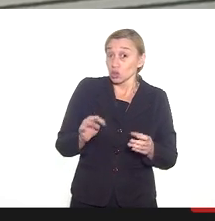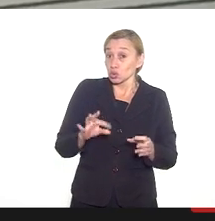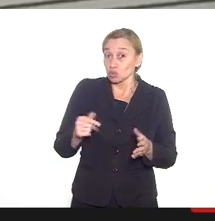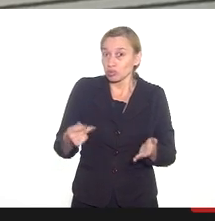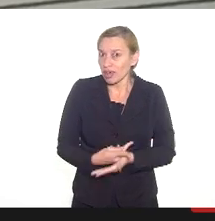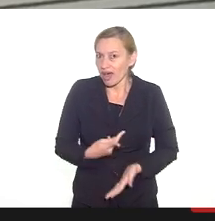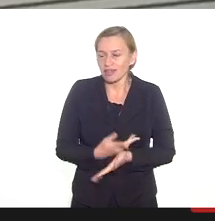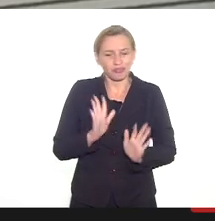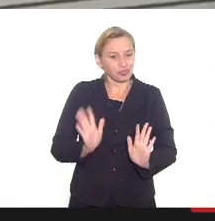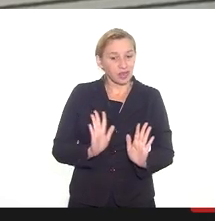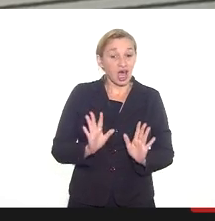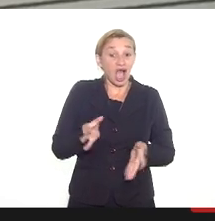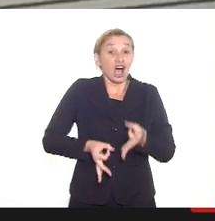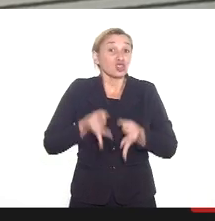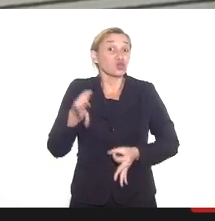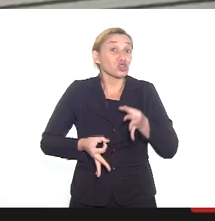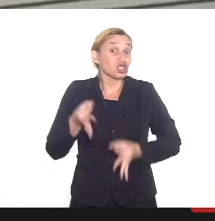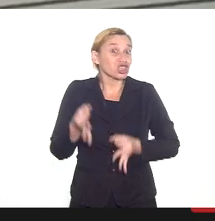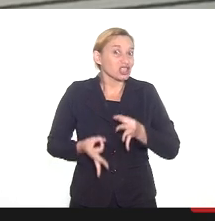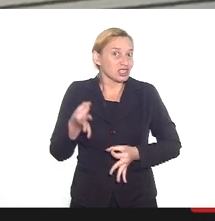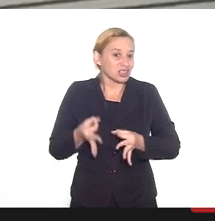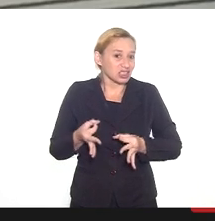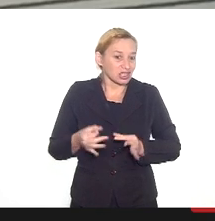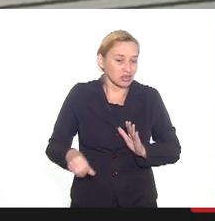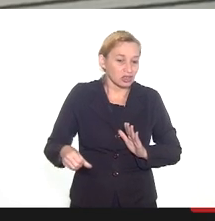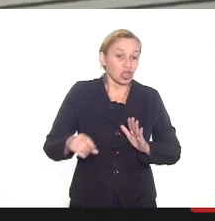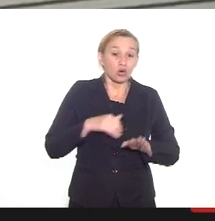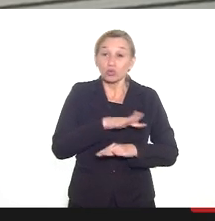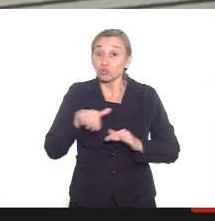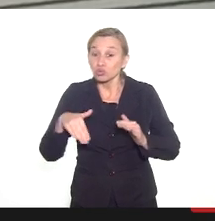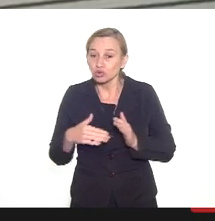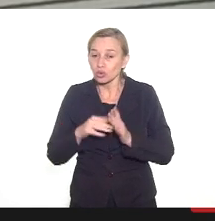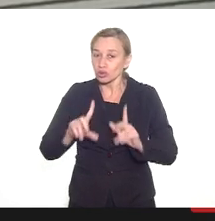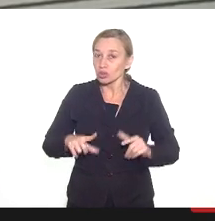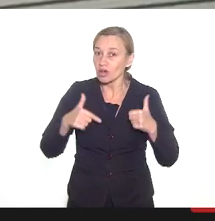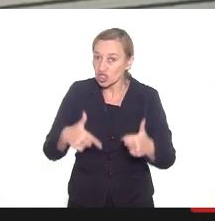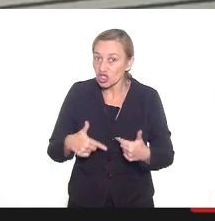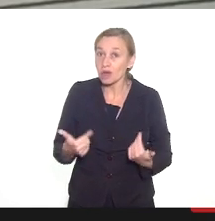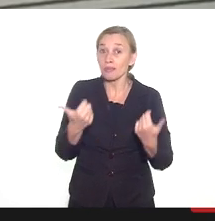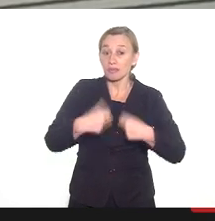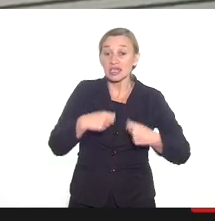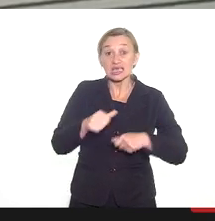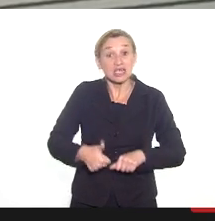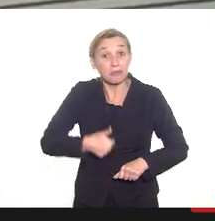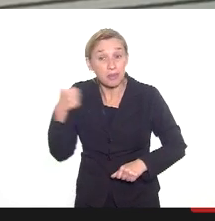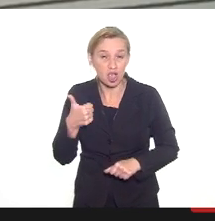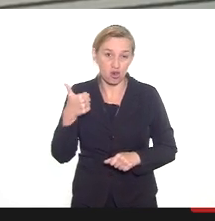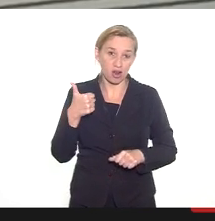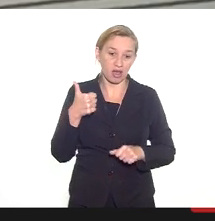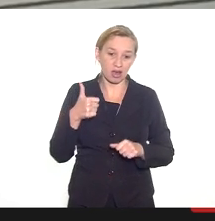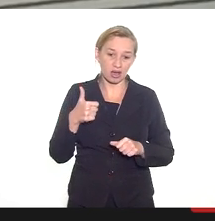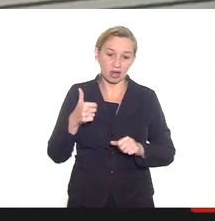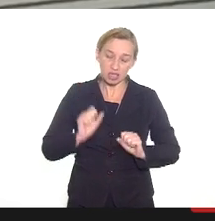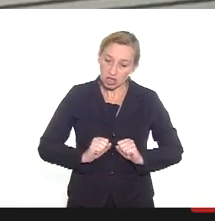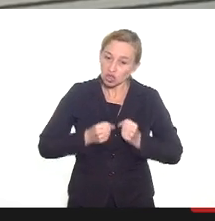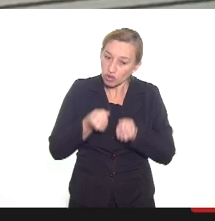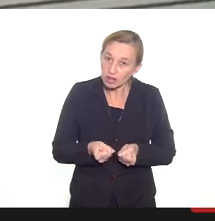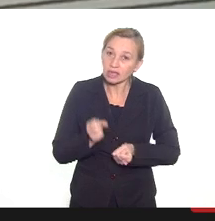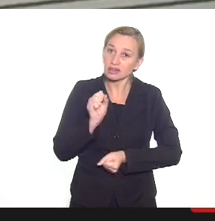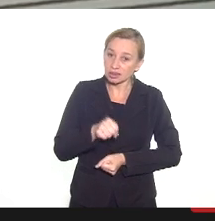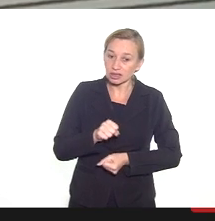Na verdade, é a justiça criminal com todas as suas agências. A gente precisa melhorar, precisa reforçar isso tudo e